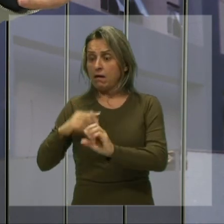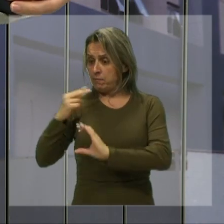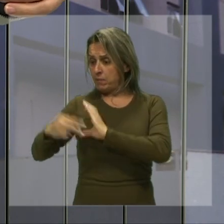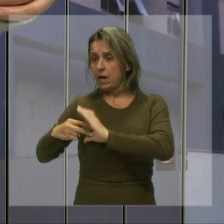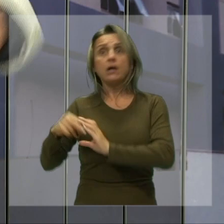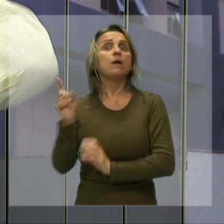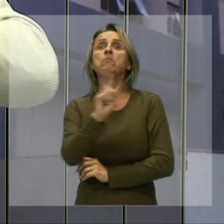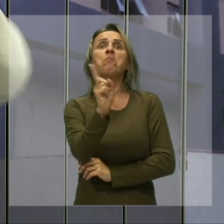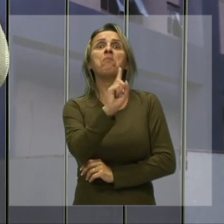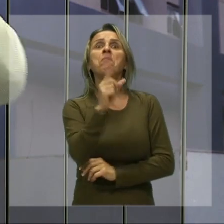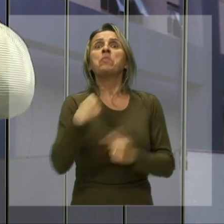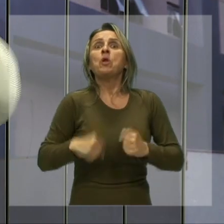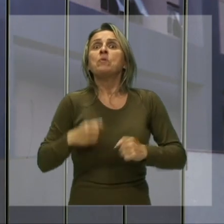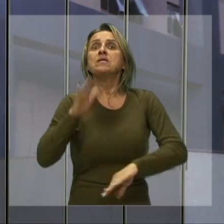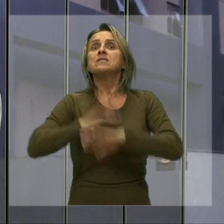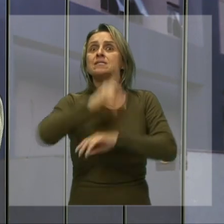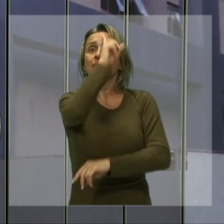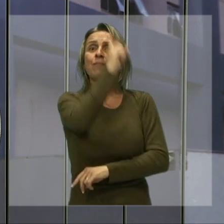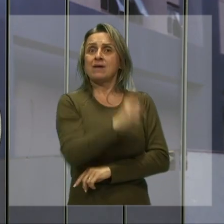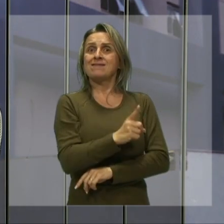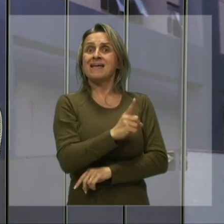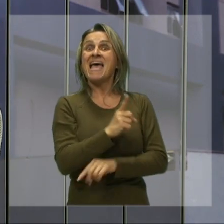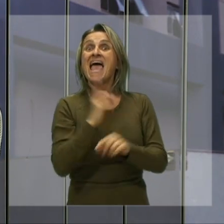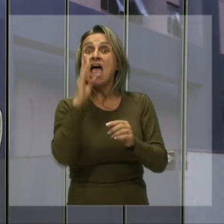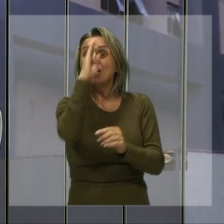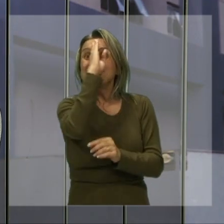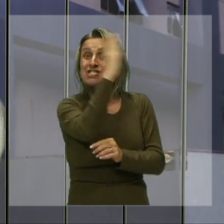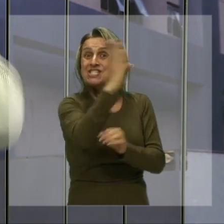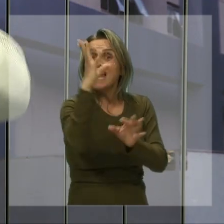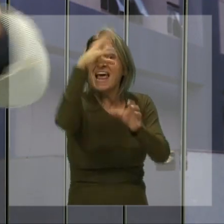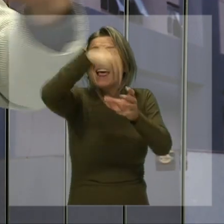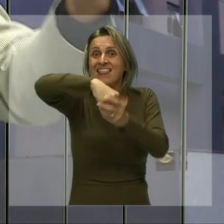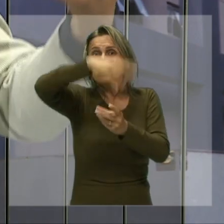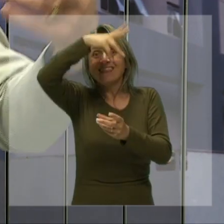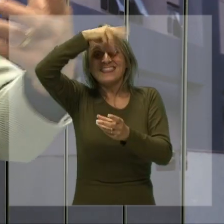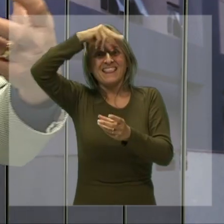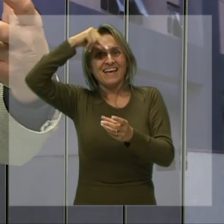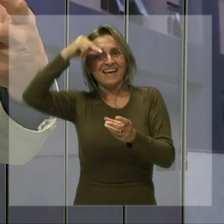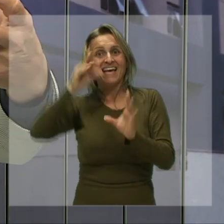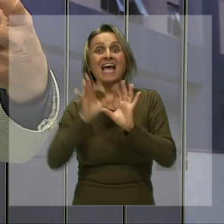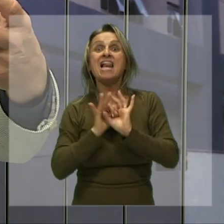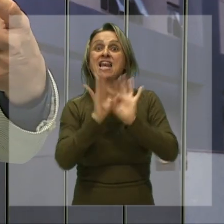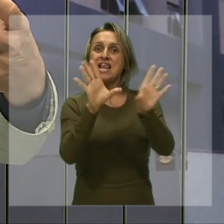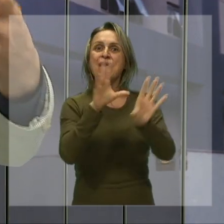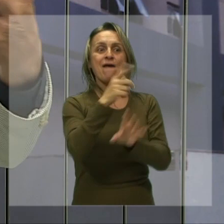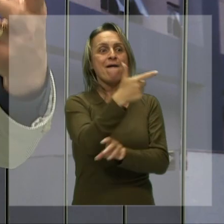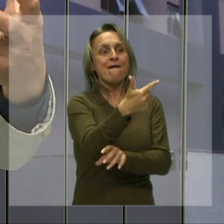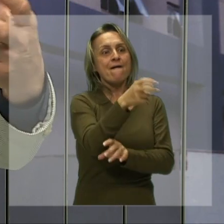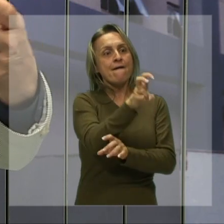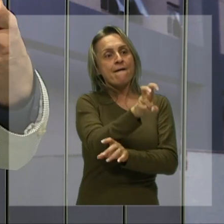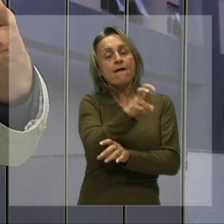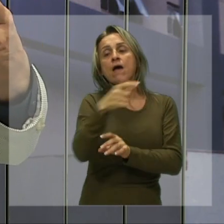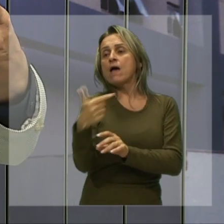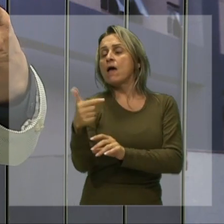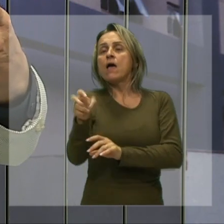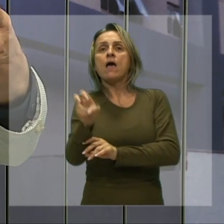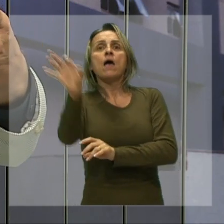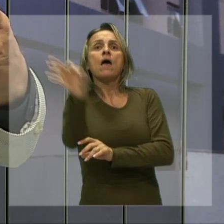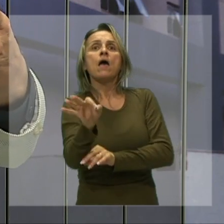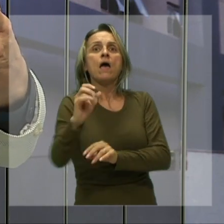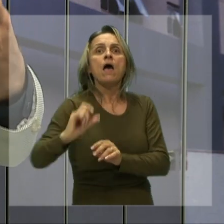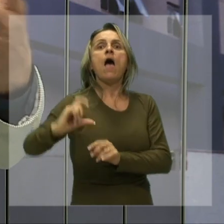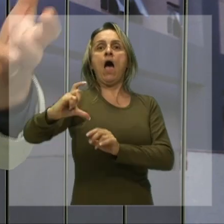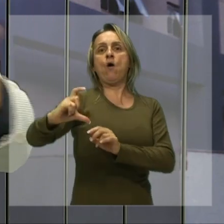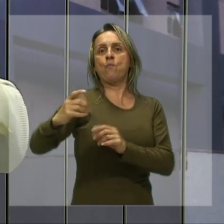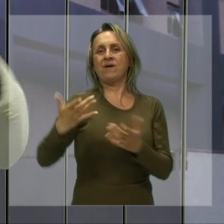feito por lá, fica muito mais difícil para fiscalizar, porque o volume de trabalho é muito grande para quem quer trabalhar, né?